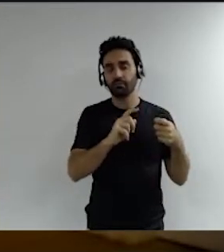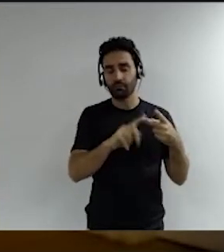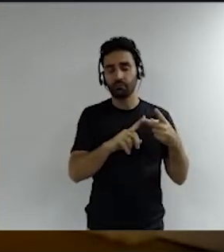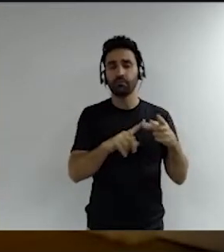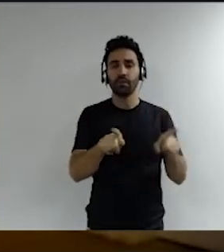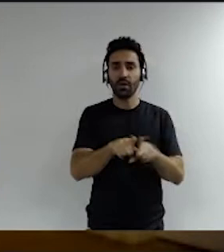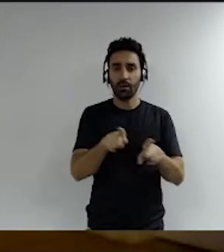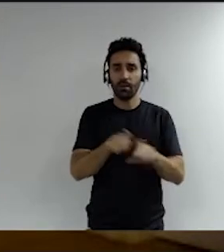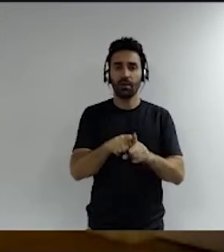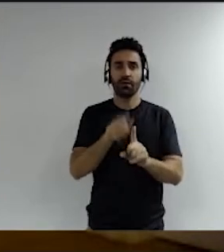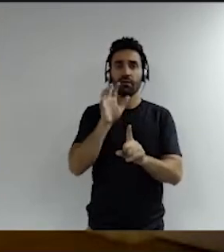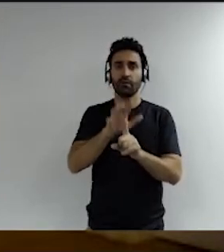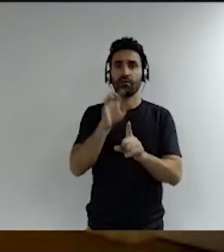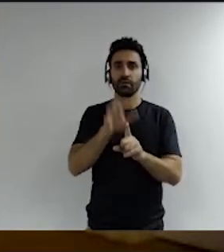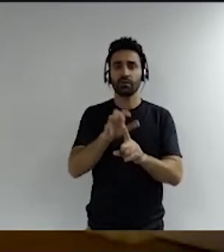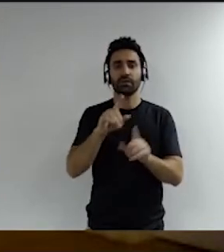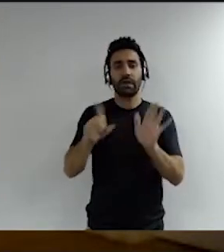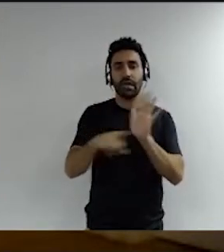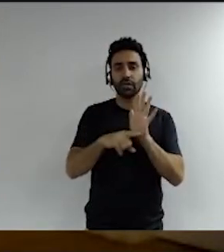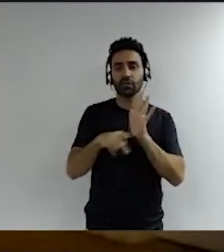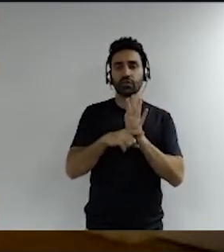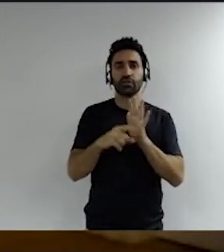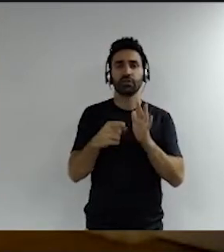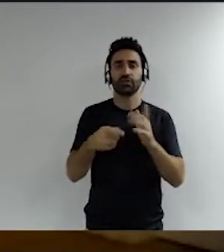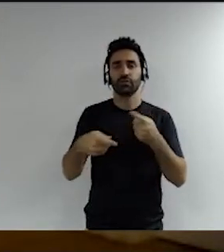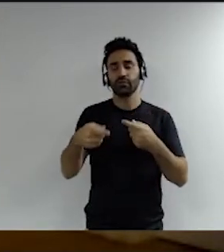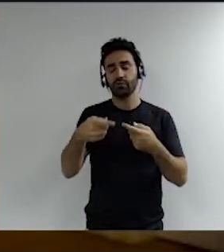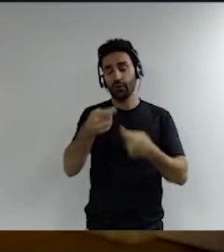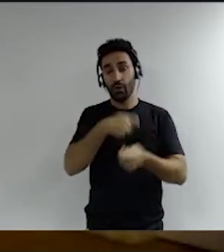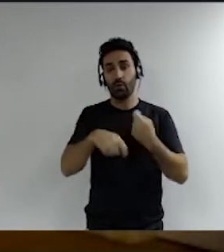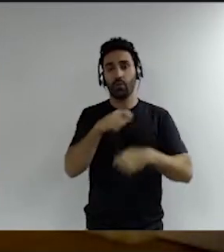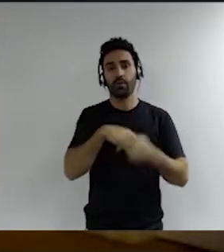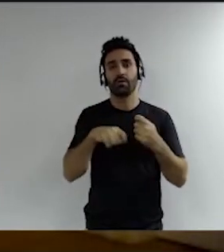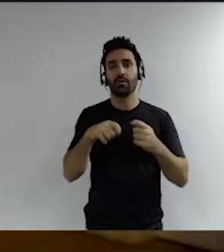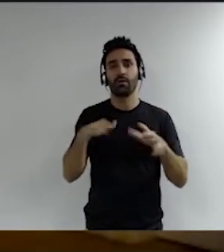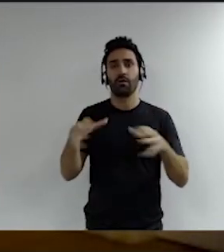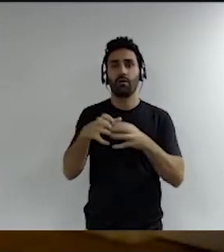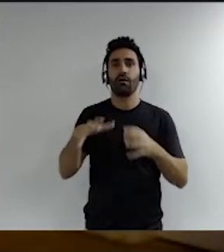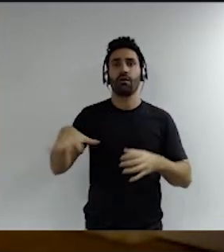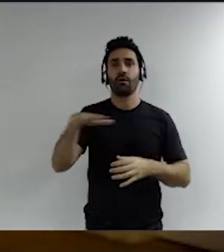impacto negativo economicamente o segmento.